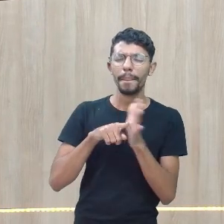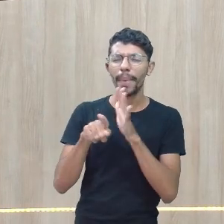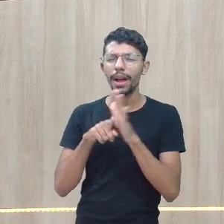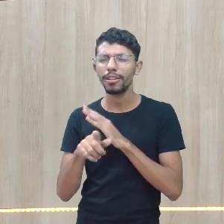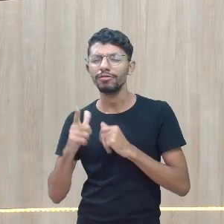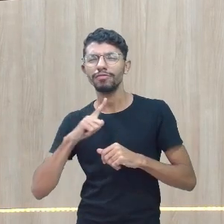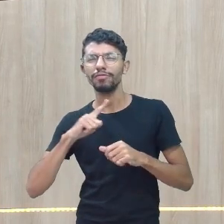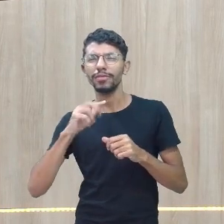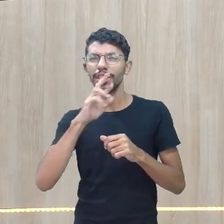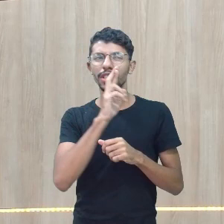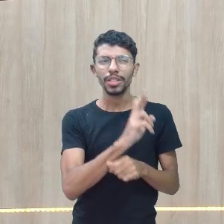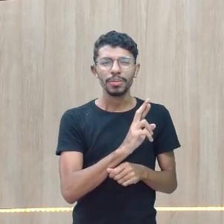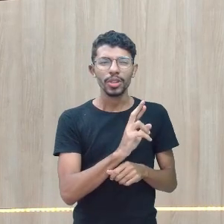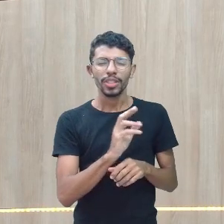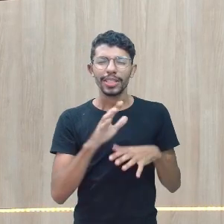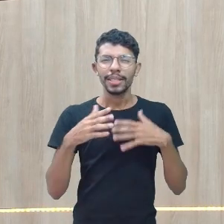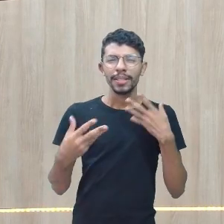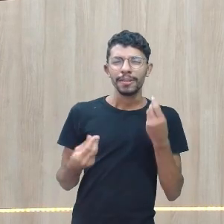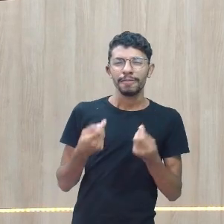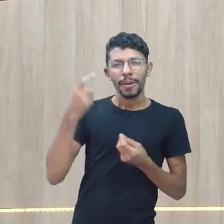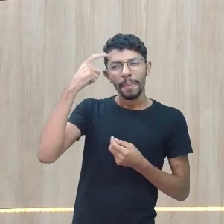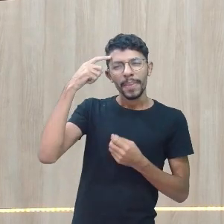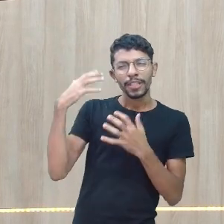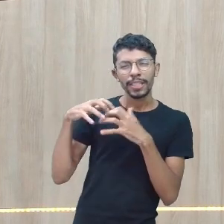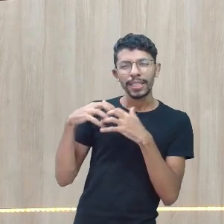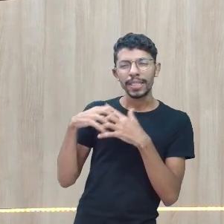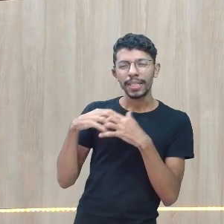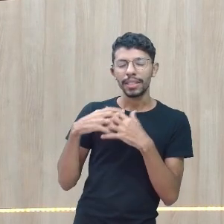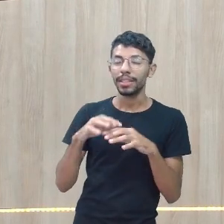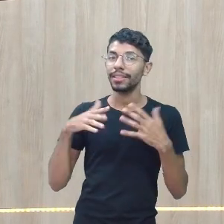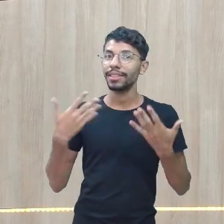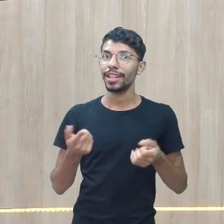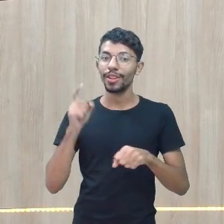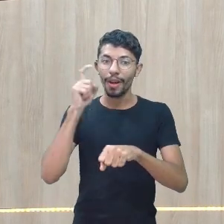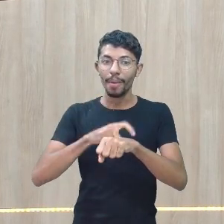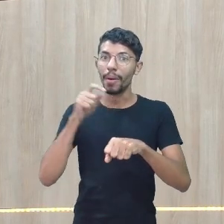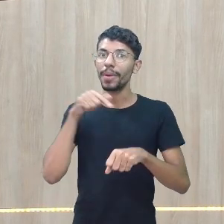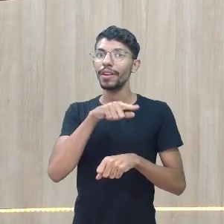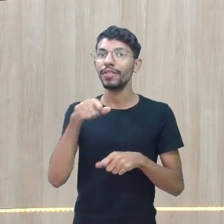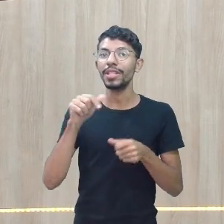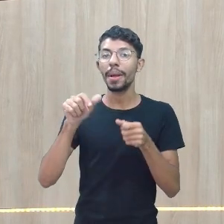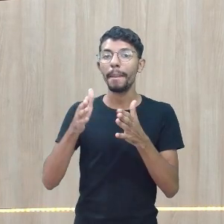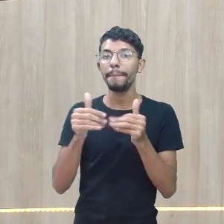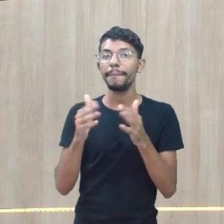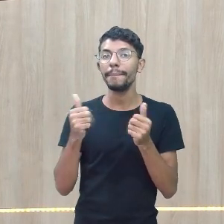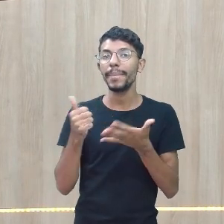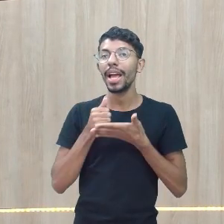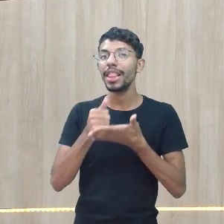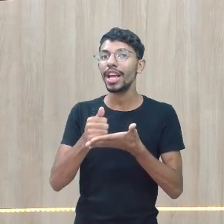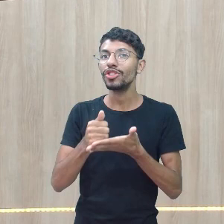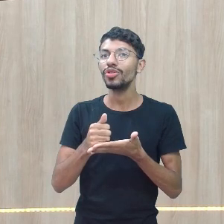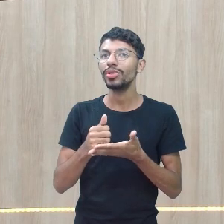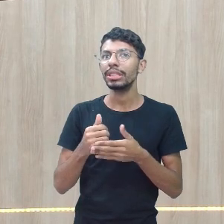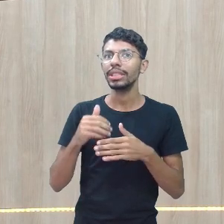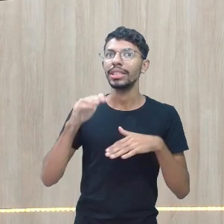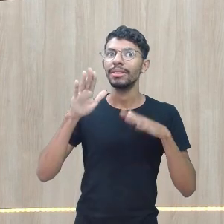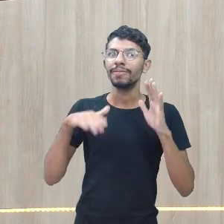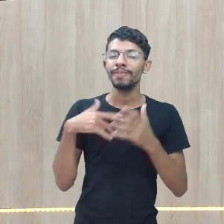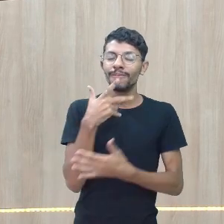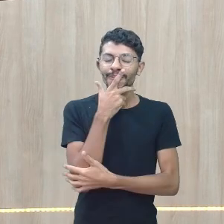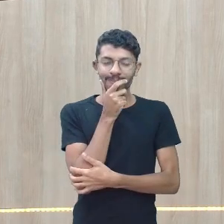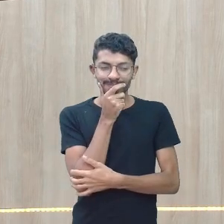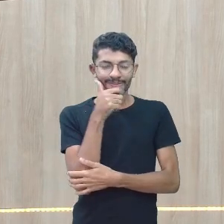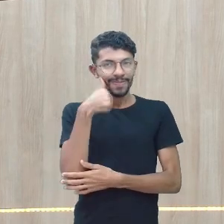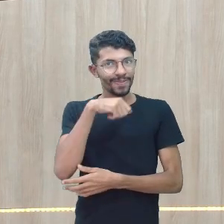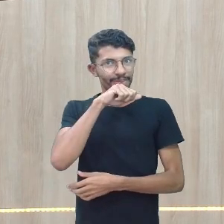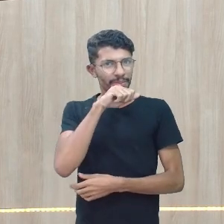como resposta. Aí eu penso que é assim. E aí, é nessa hora que vocês vão pedir ajuda, pessoal. Será que a mãe sabe explicar? Será que seu